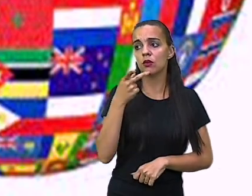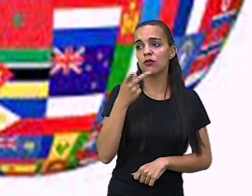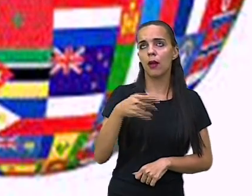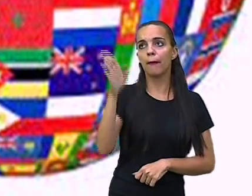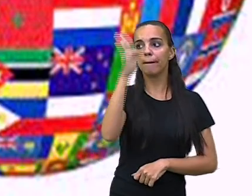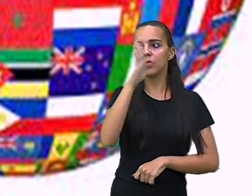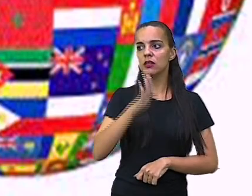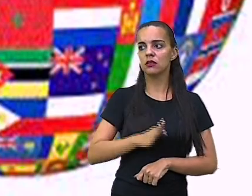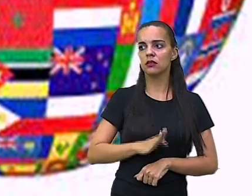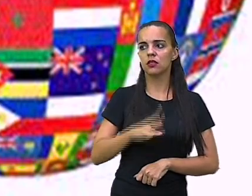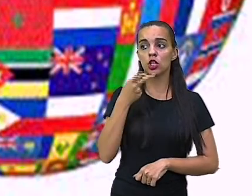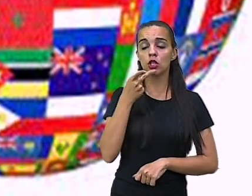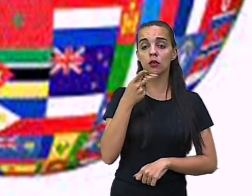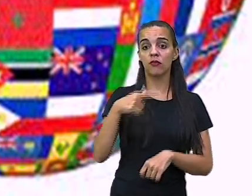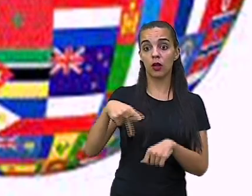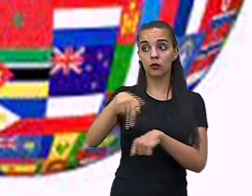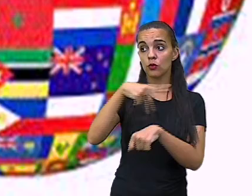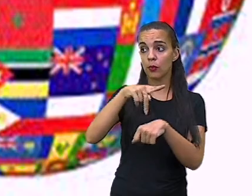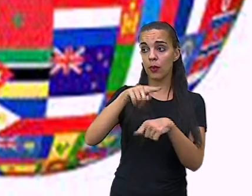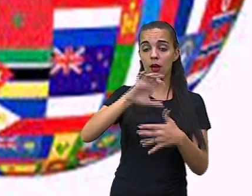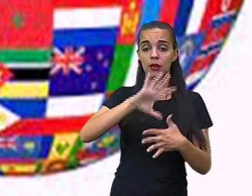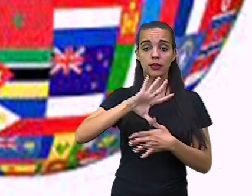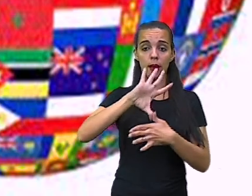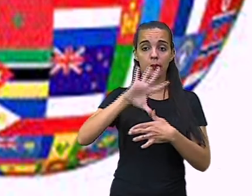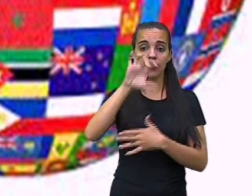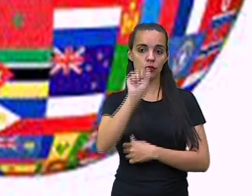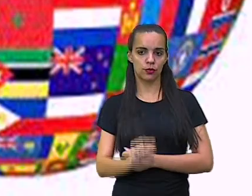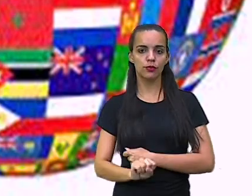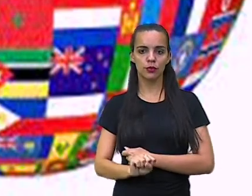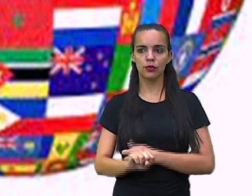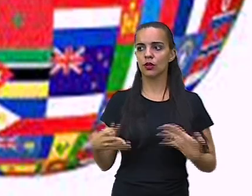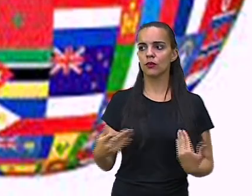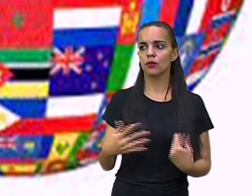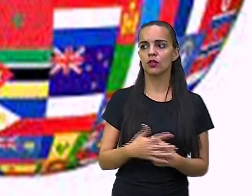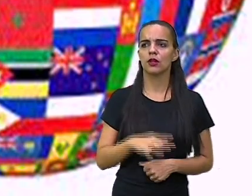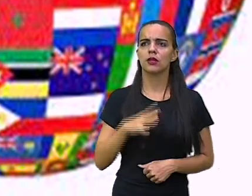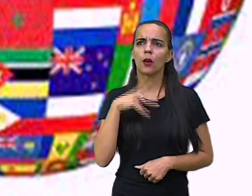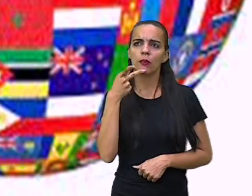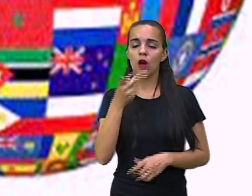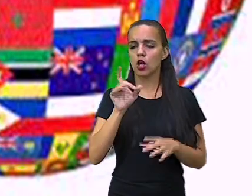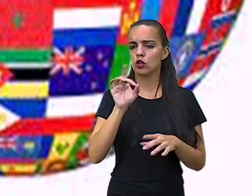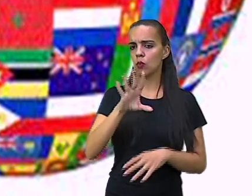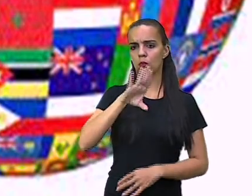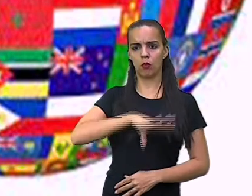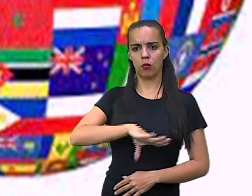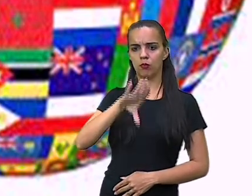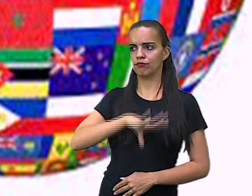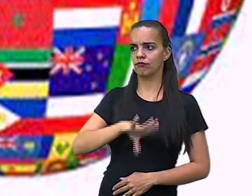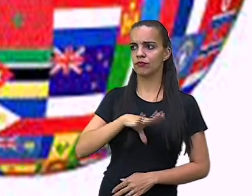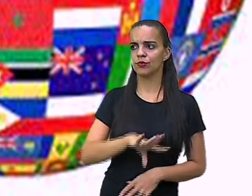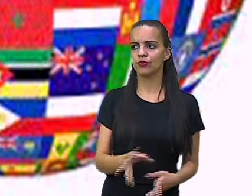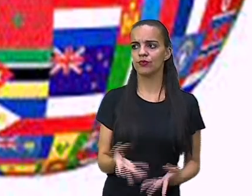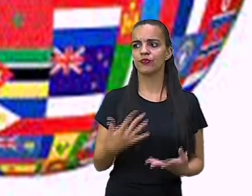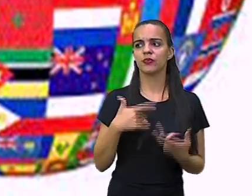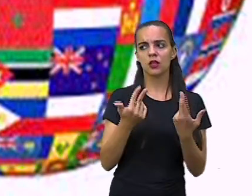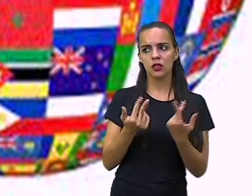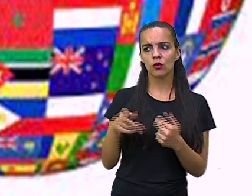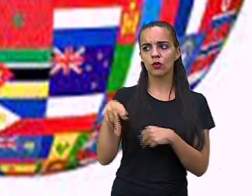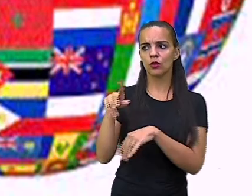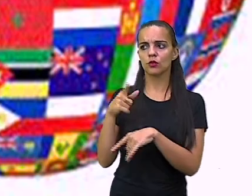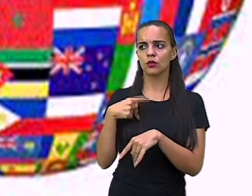brasileiro, nós somos o único país da América do Sul a falar o português, enquanto os nossos